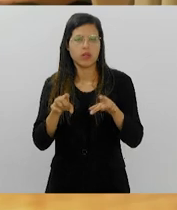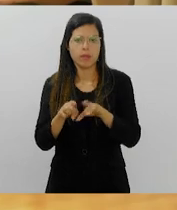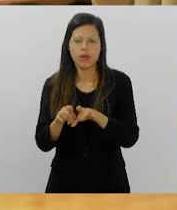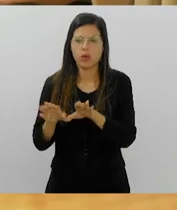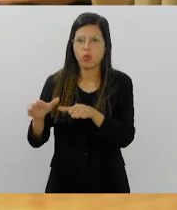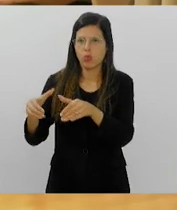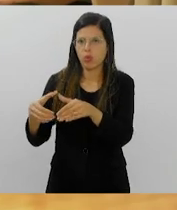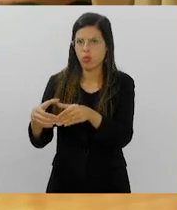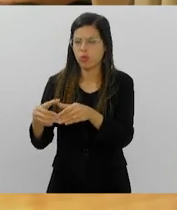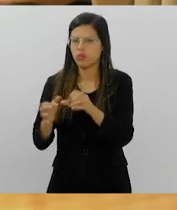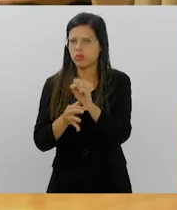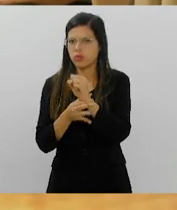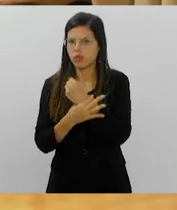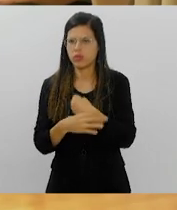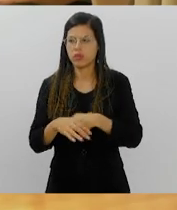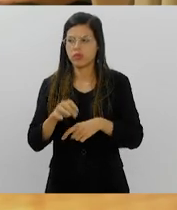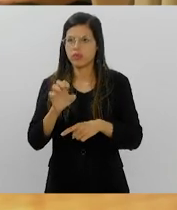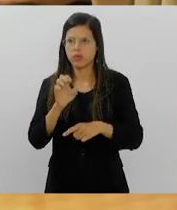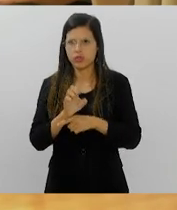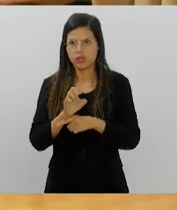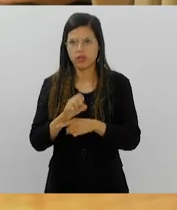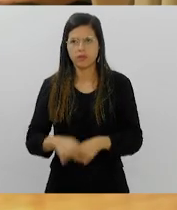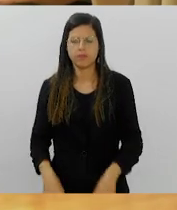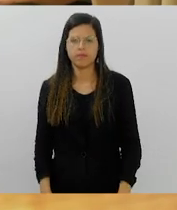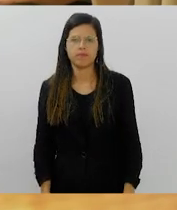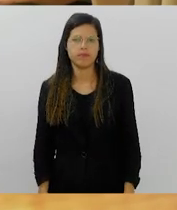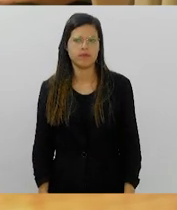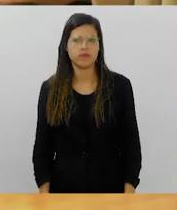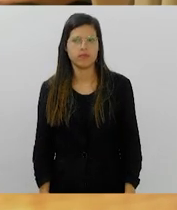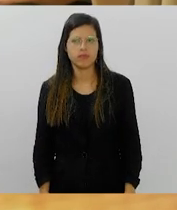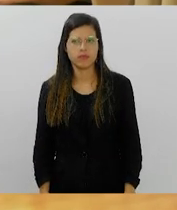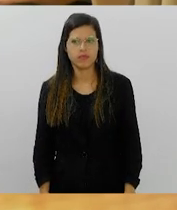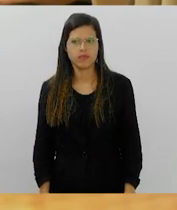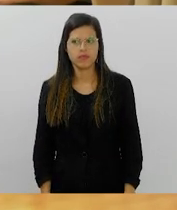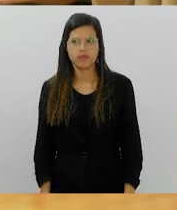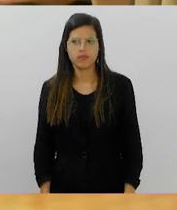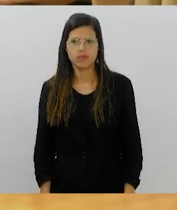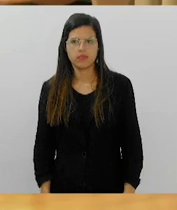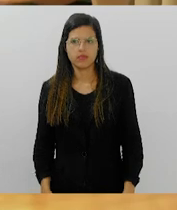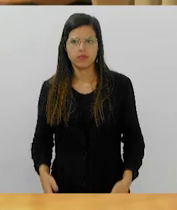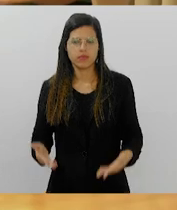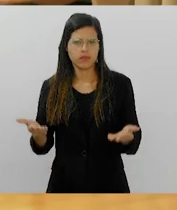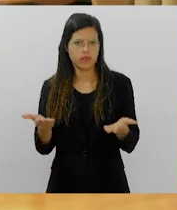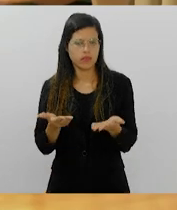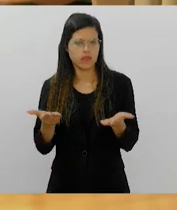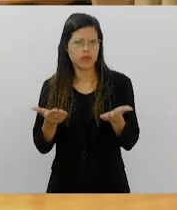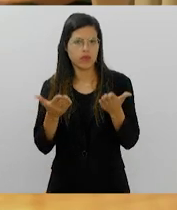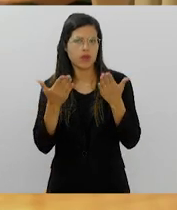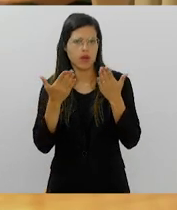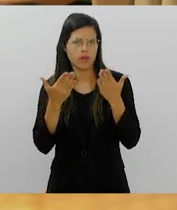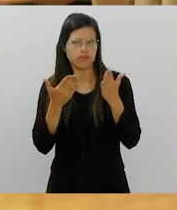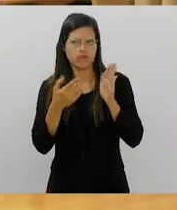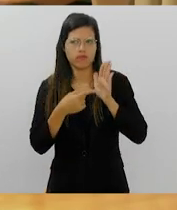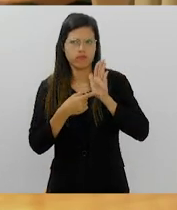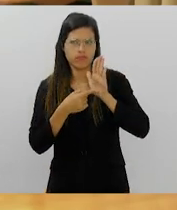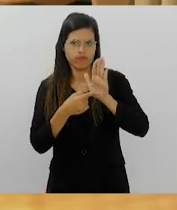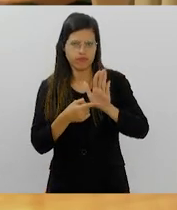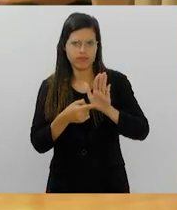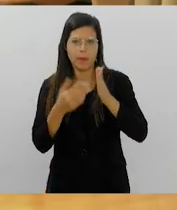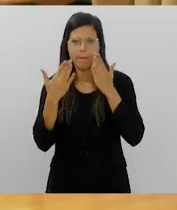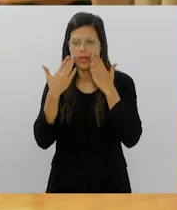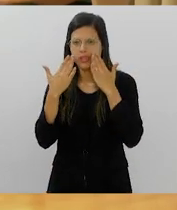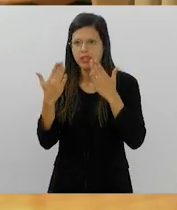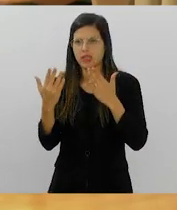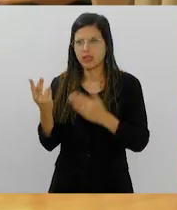Estado. Agora eu quero apresentar aqui os nossos dois palestrantes, né, os